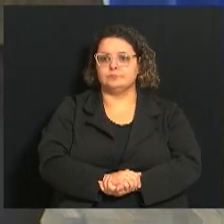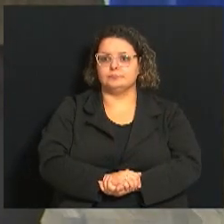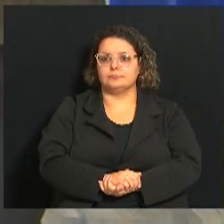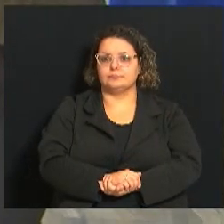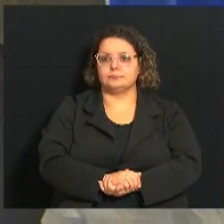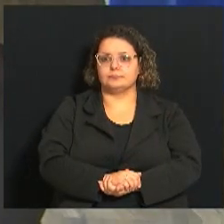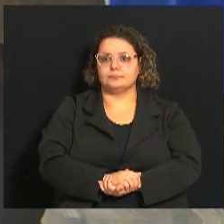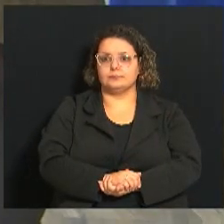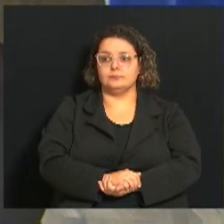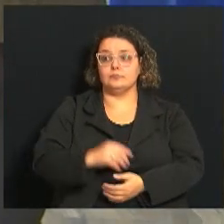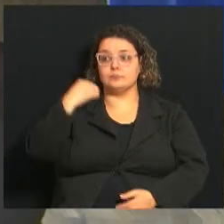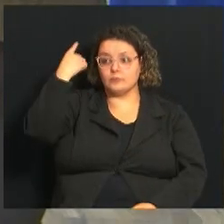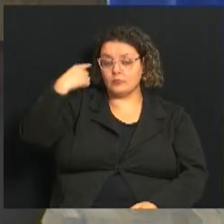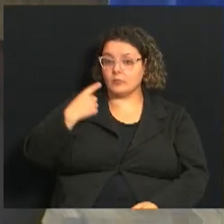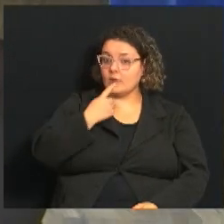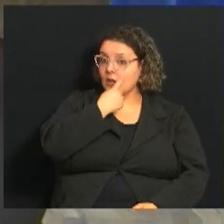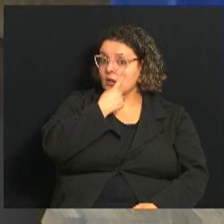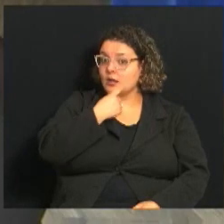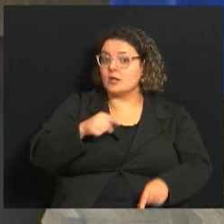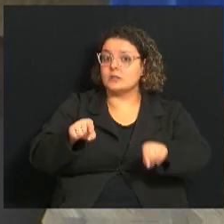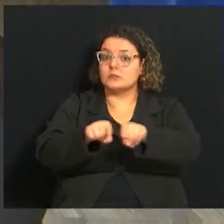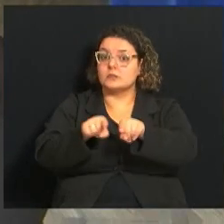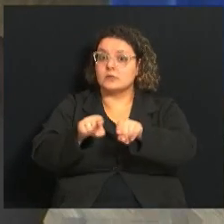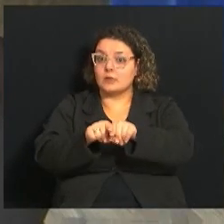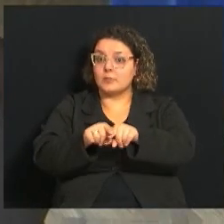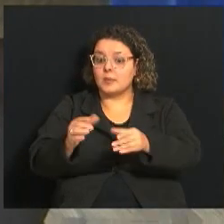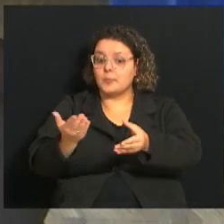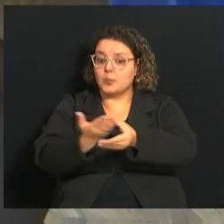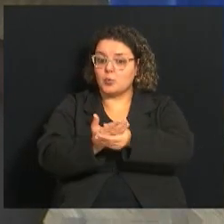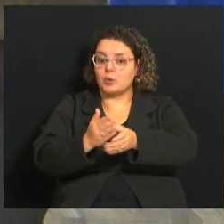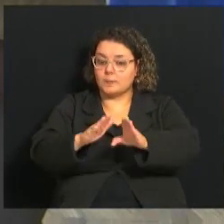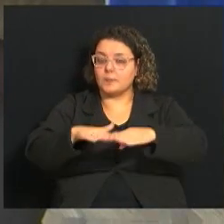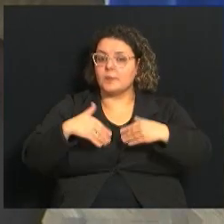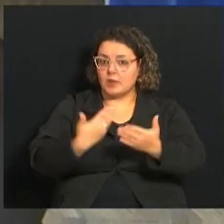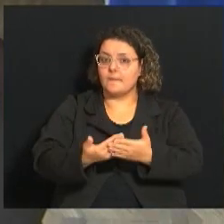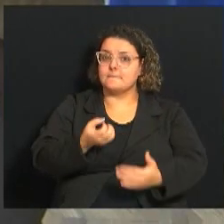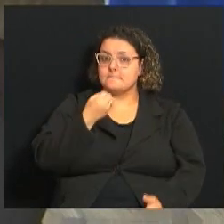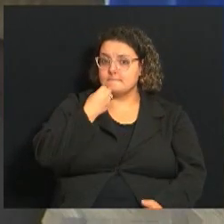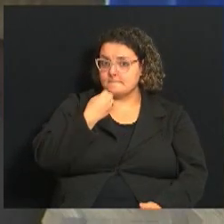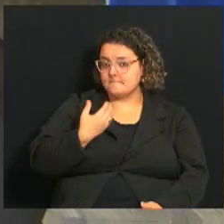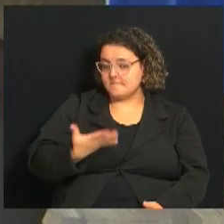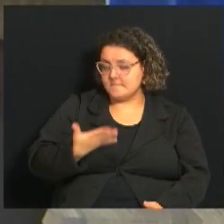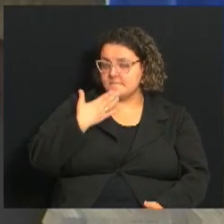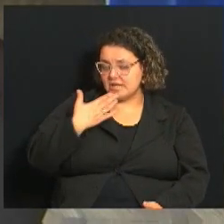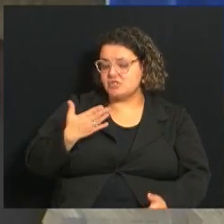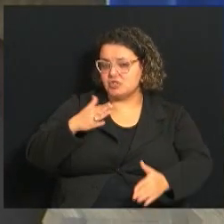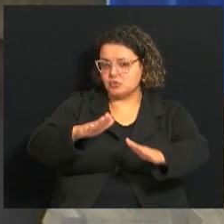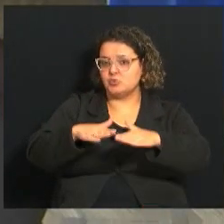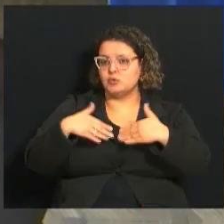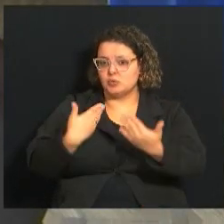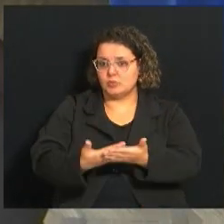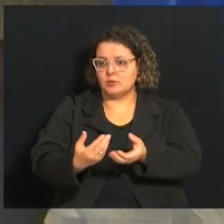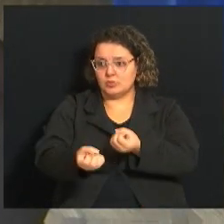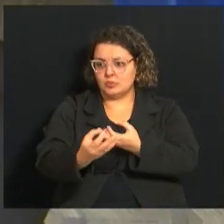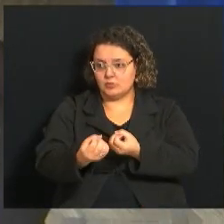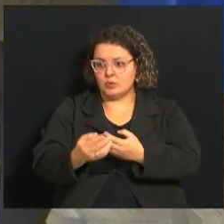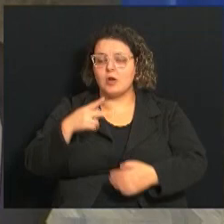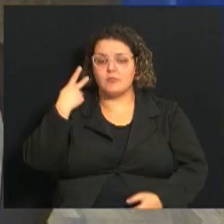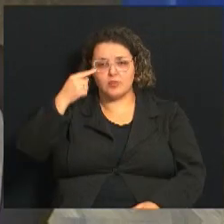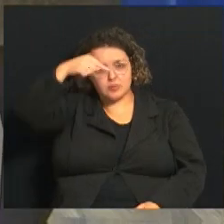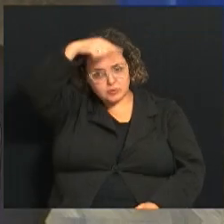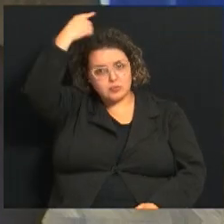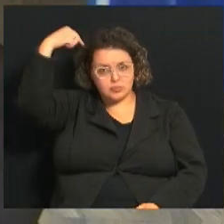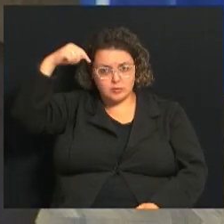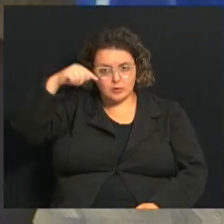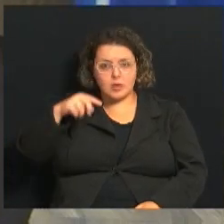E Mirna Abreu, quem também protocolou um requerimento pedindo informações à Prefeitura foi o vereador Paulo Gaspar. E o tema é o